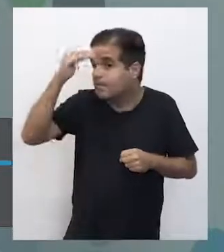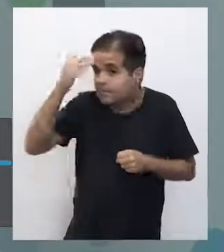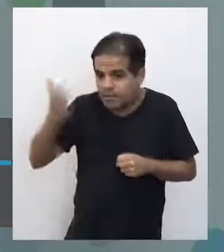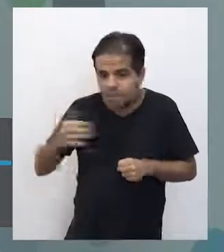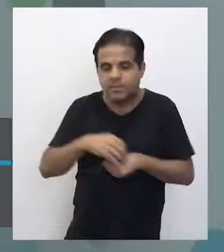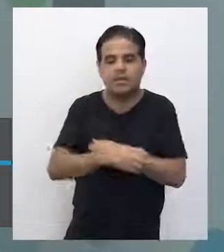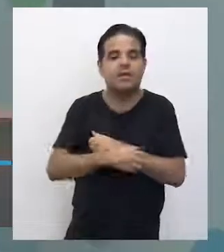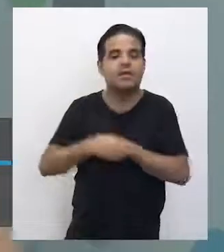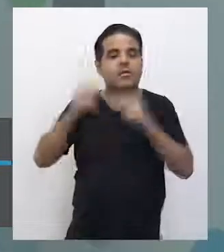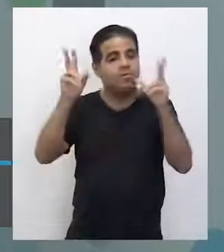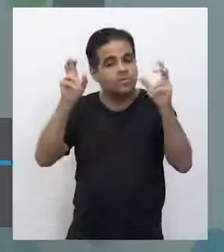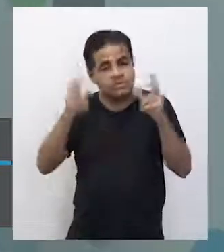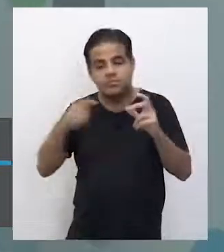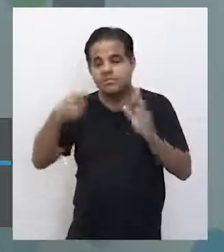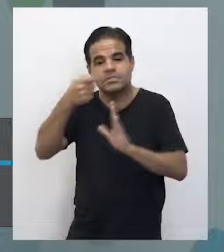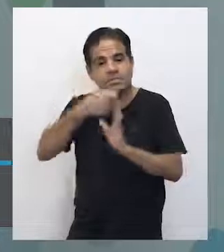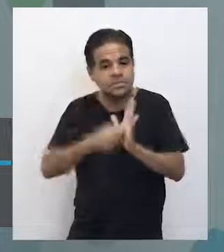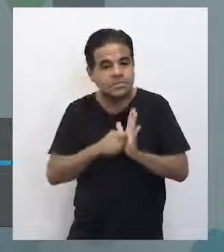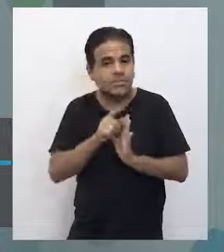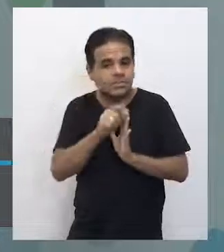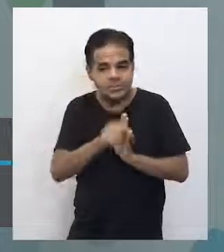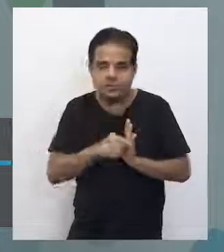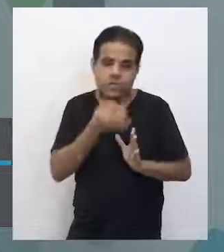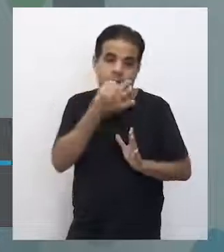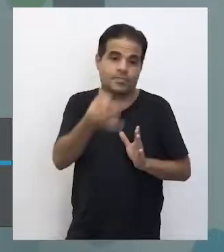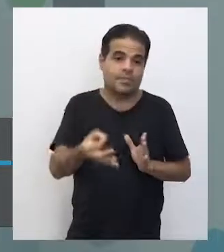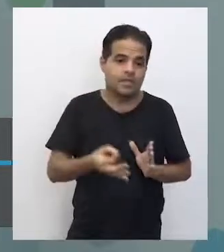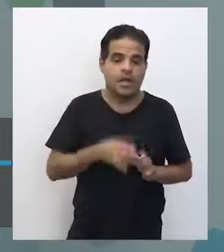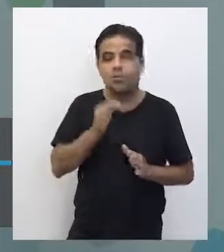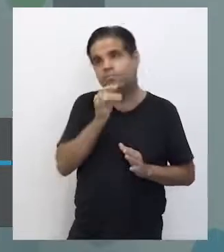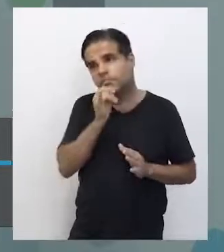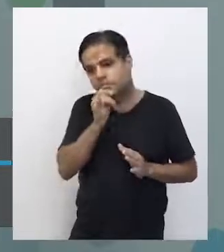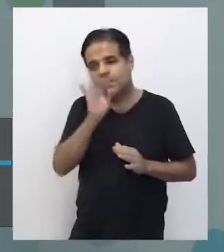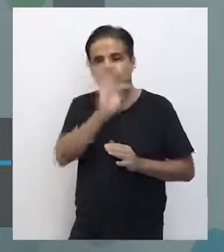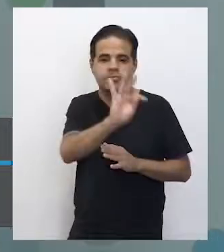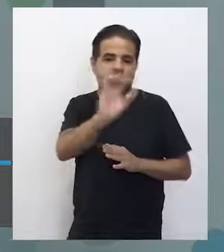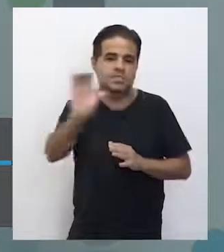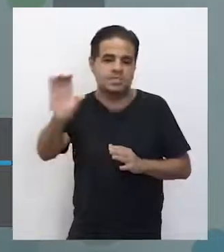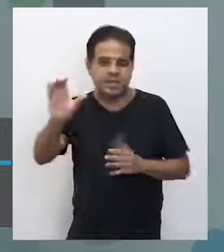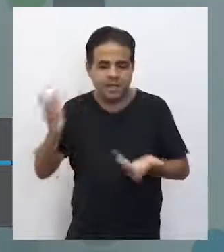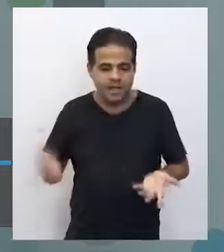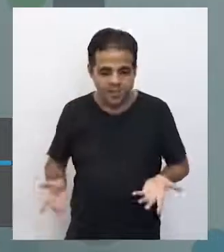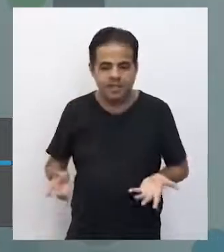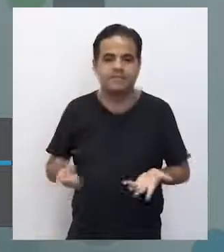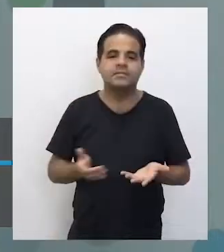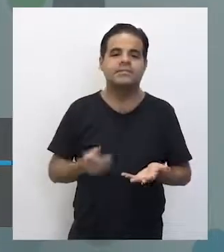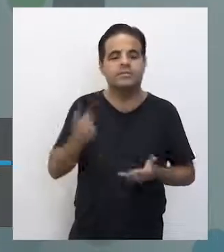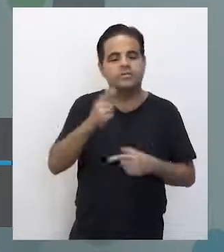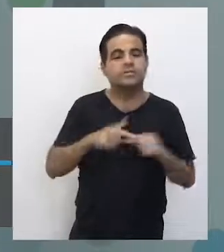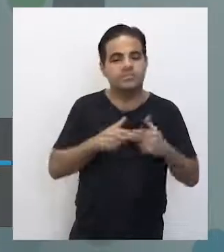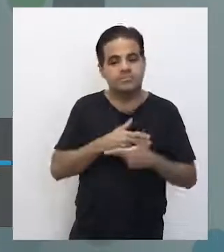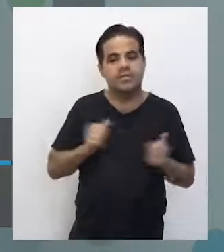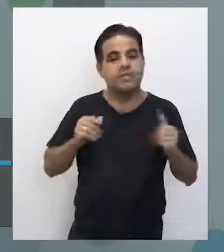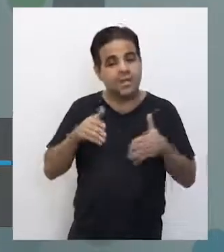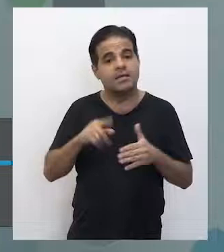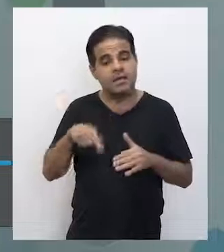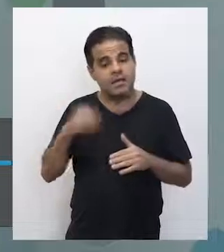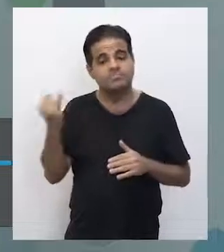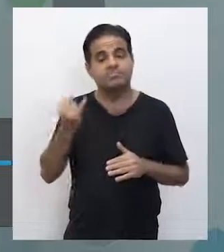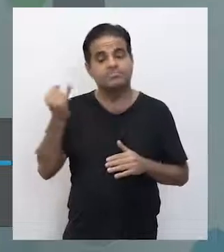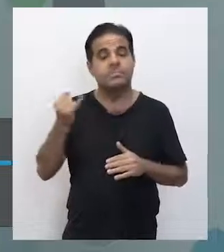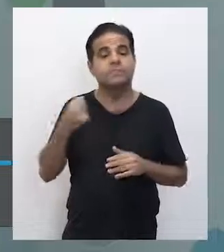um assunto e que eu preciso escrever um artigo de opinião. Por exemplo, um TCC, não é? Isso que a nossa matéria é tão